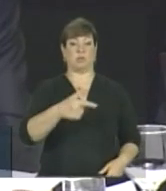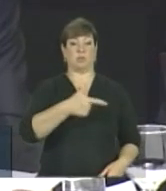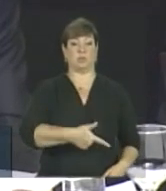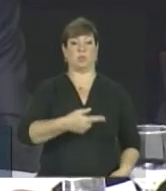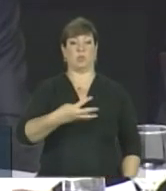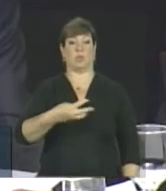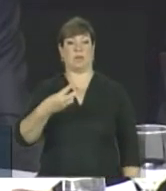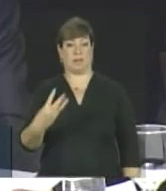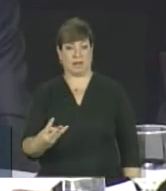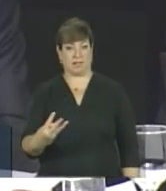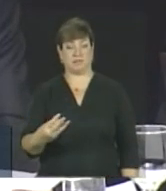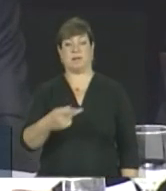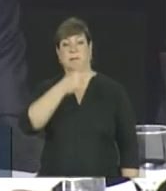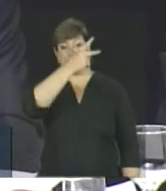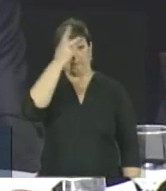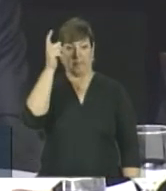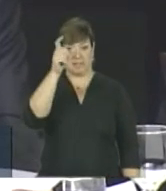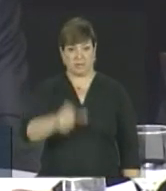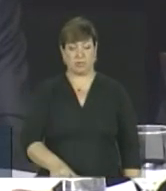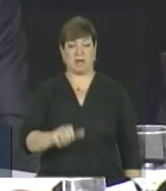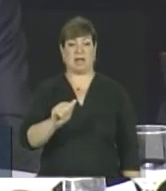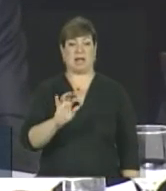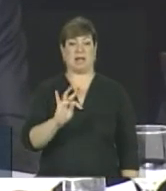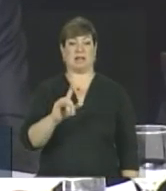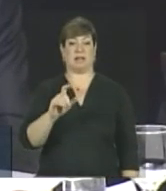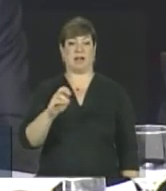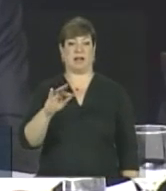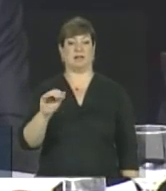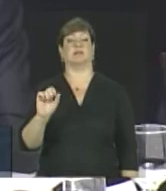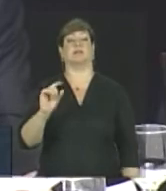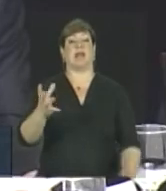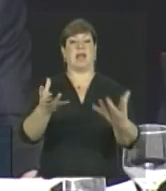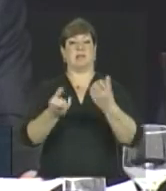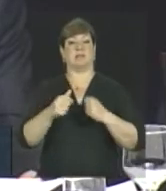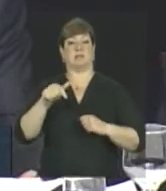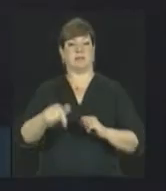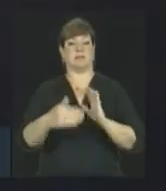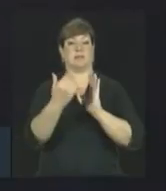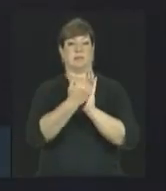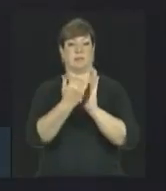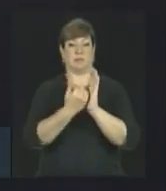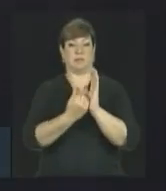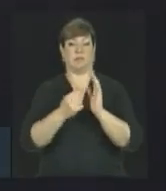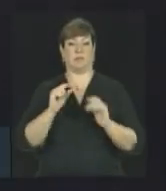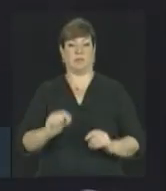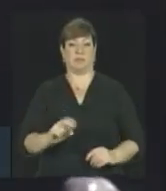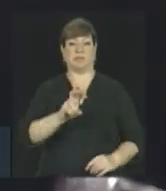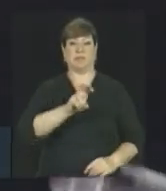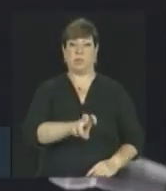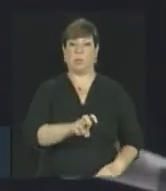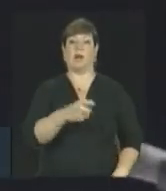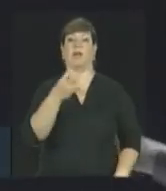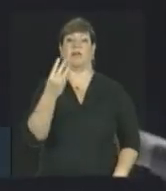4.243 atletas beneficiados e beneficiadas de